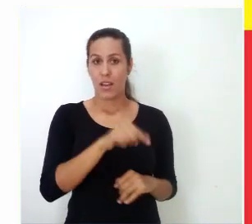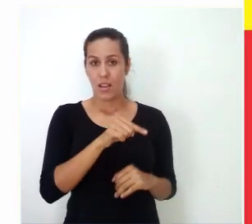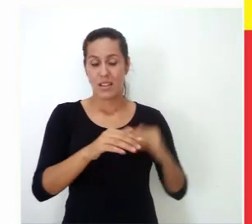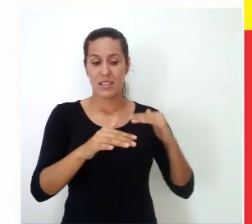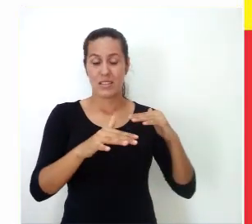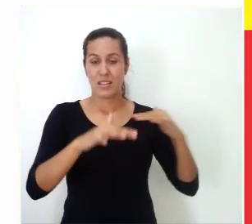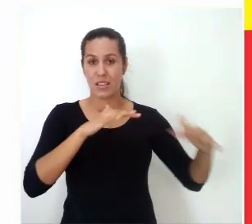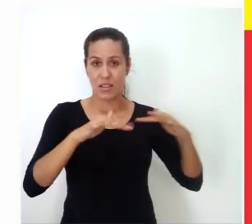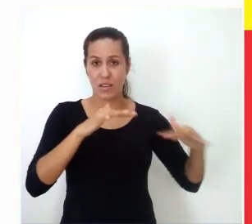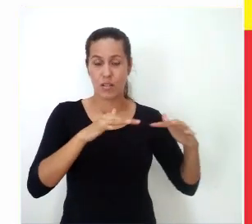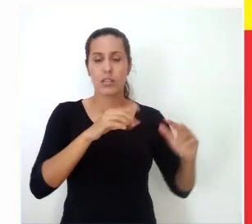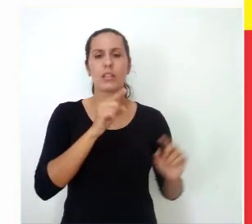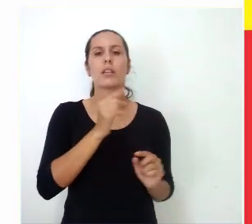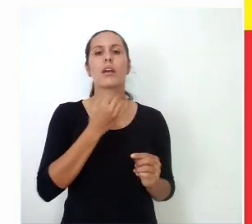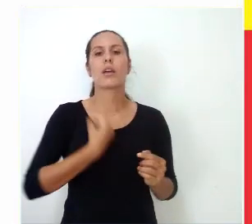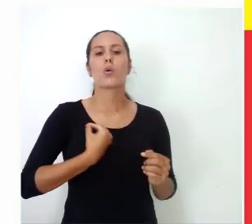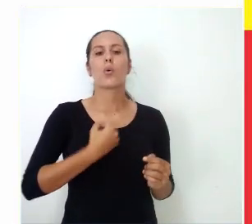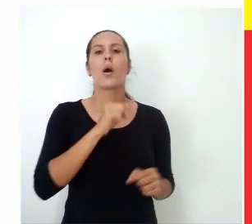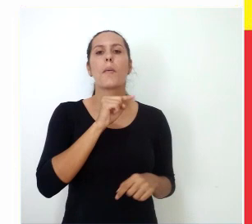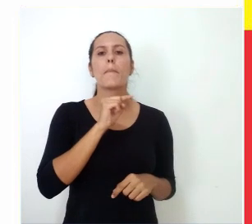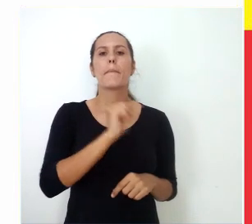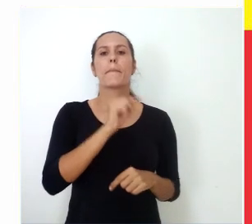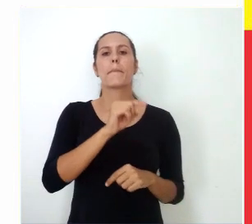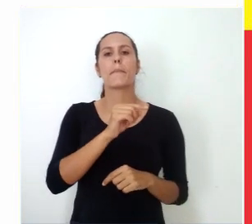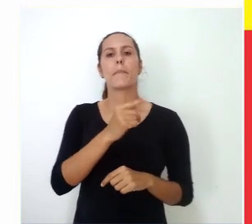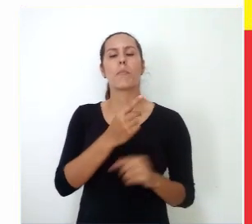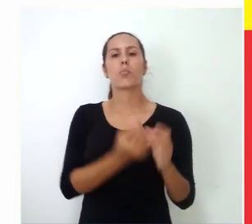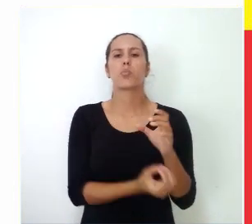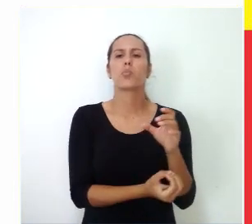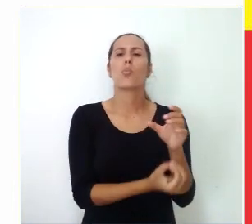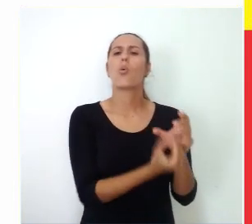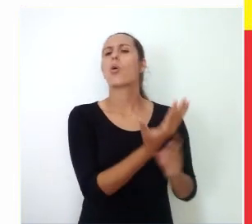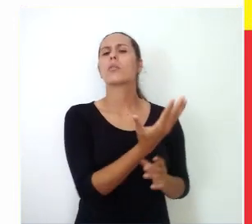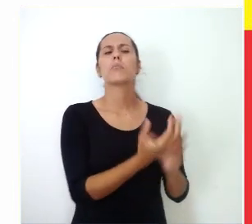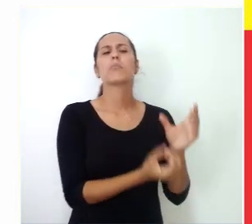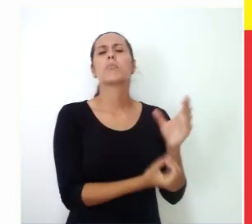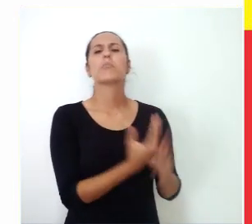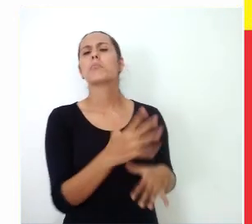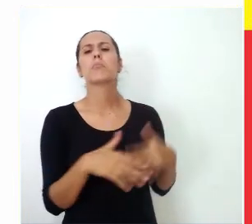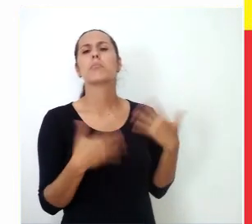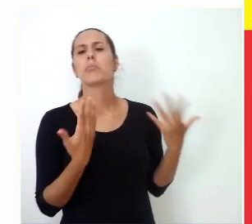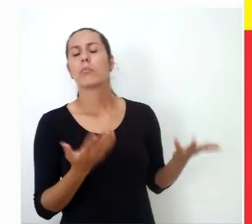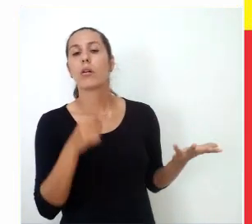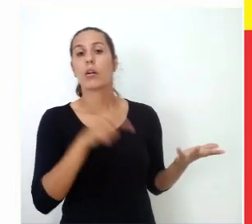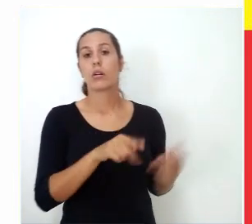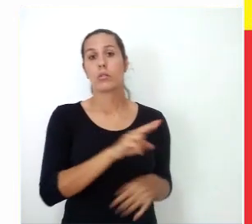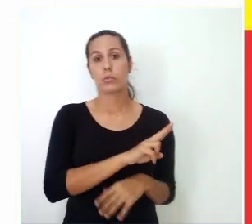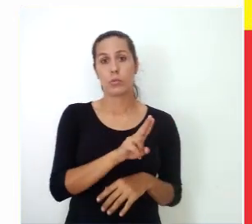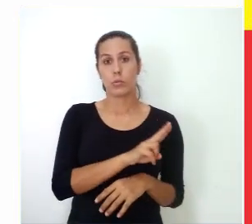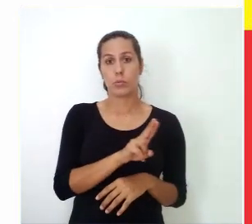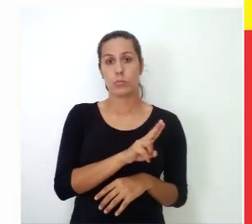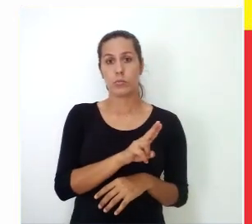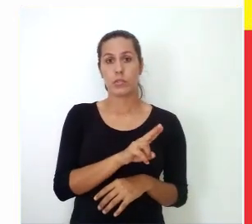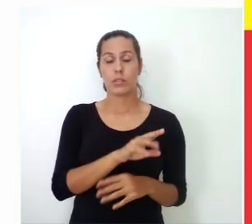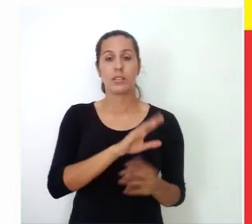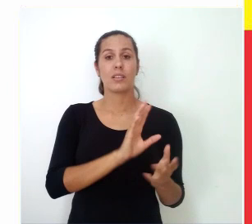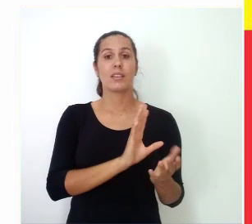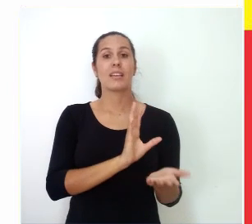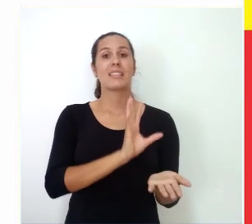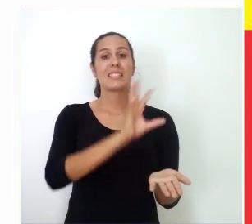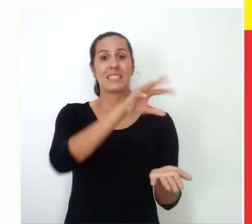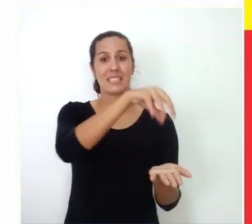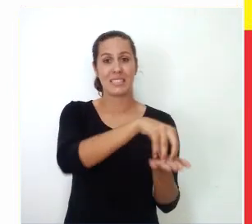Que terremoto, ele tem um ponto, e o ponto que se origina, ele